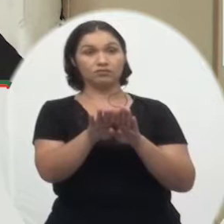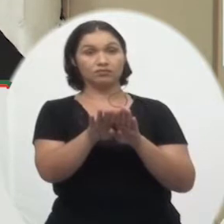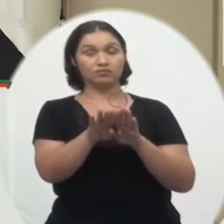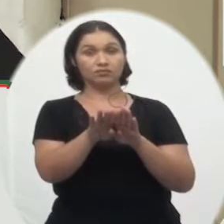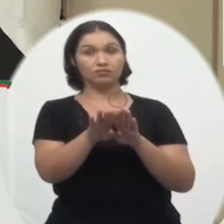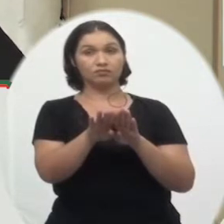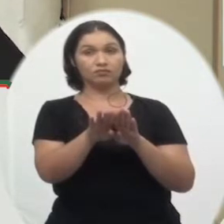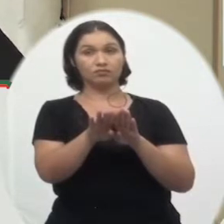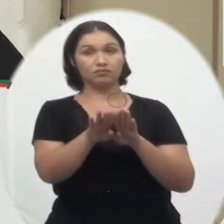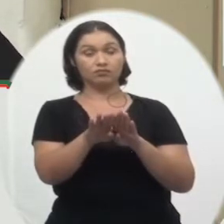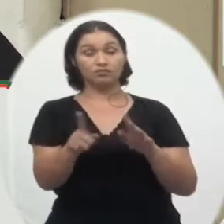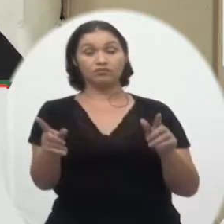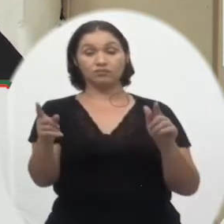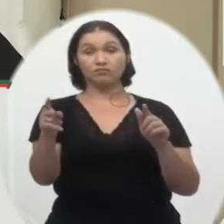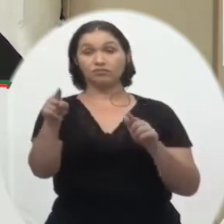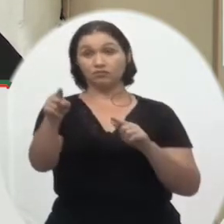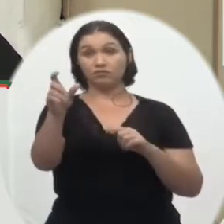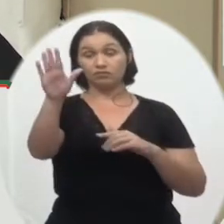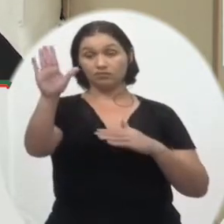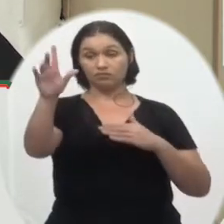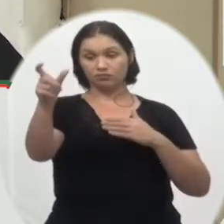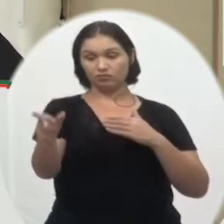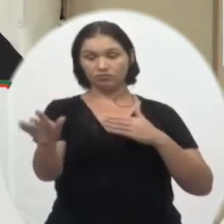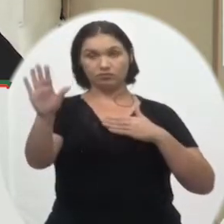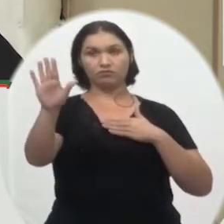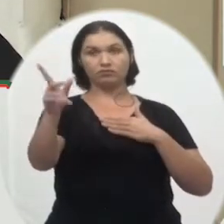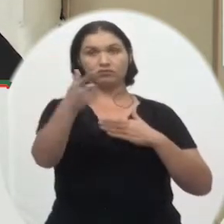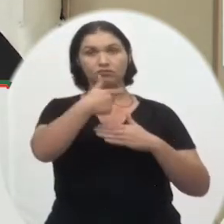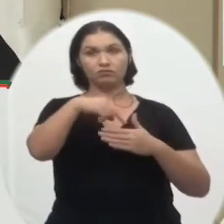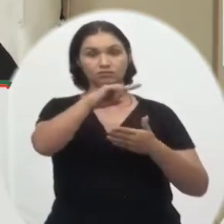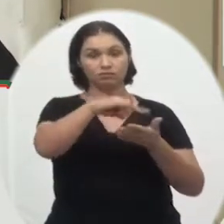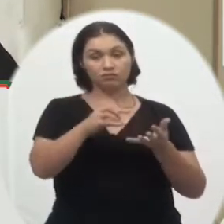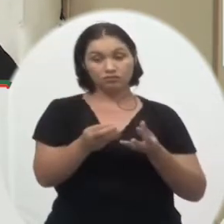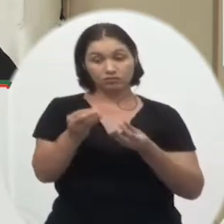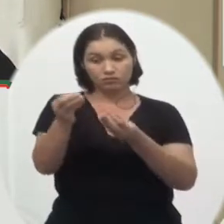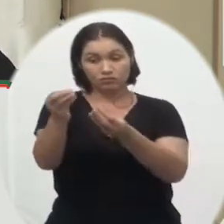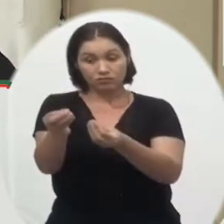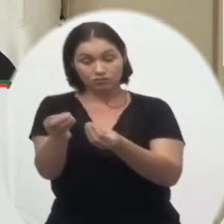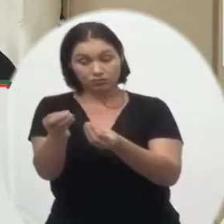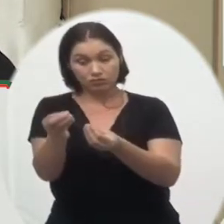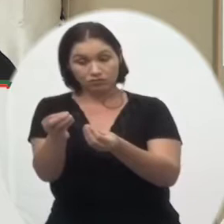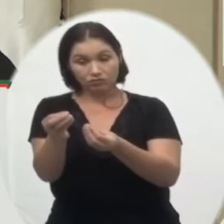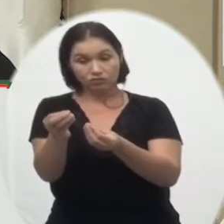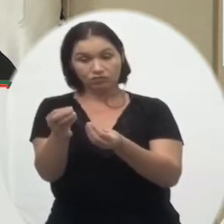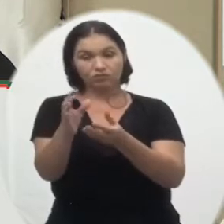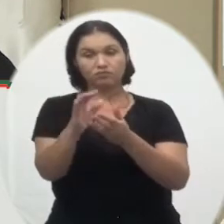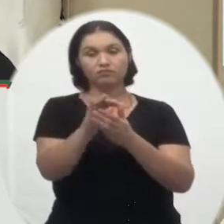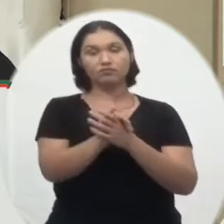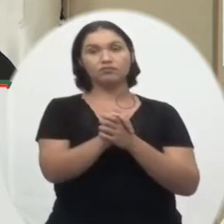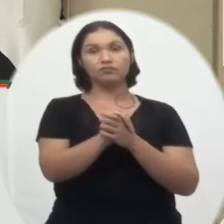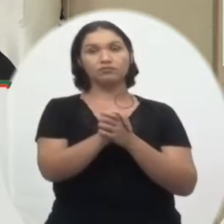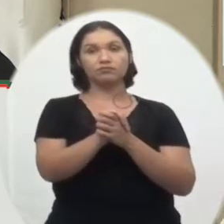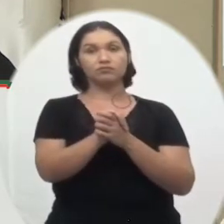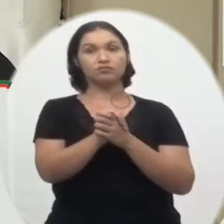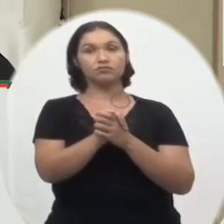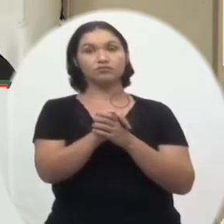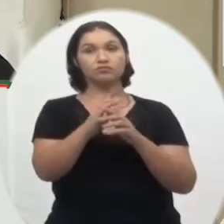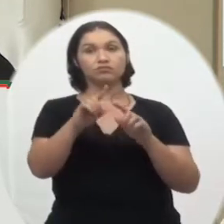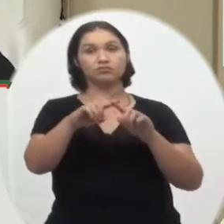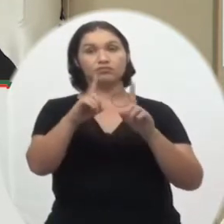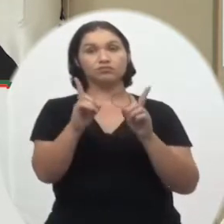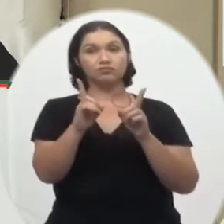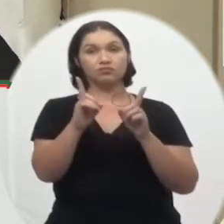nós entregamos todos os documentos na mão dele, todos. E ele pegou